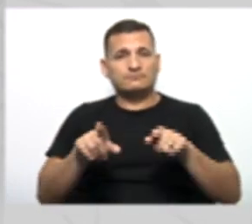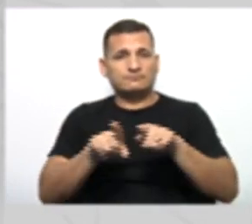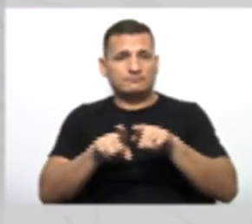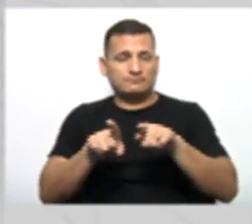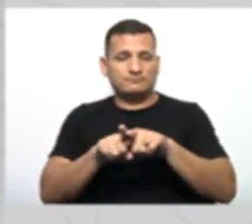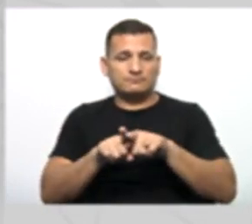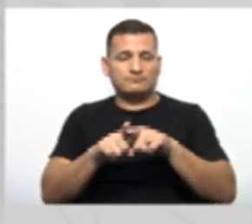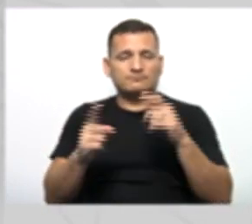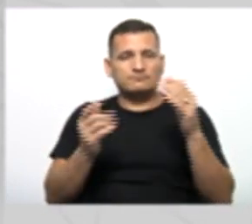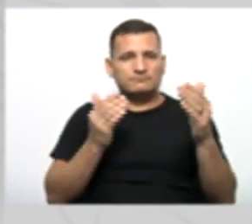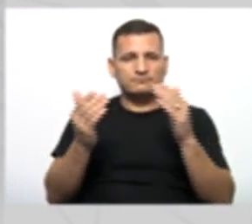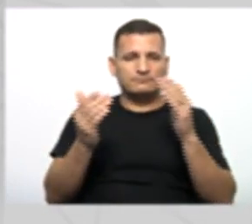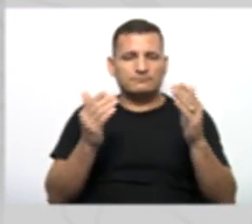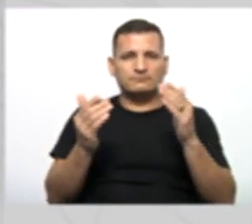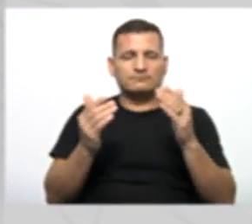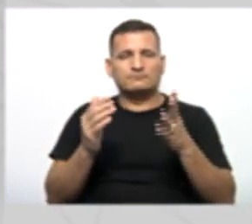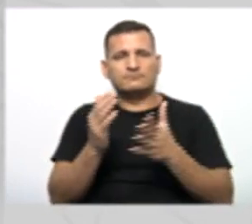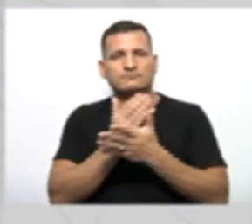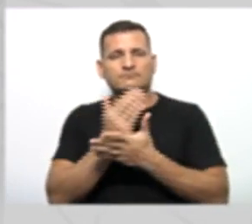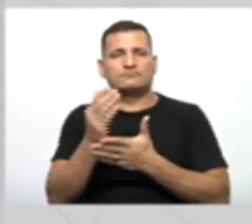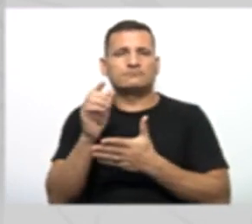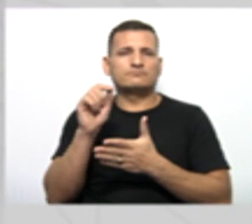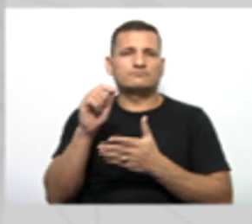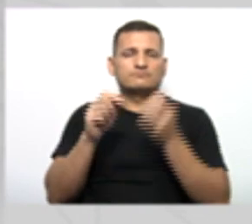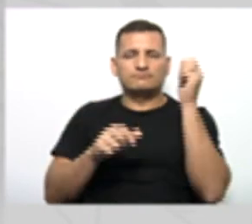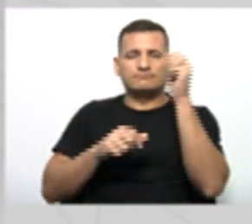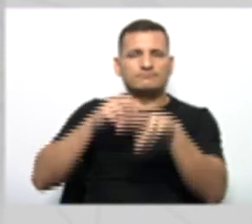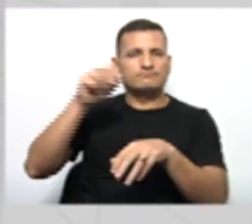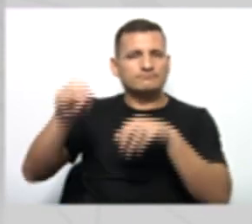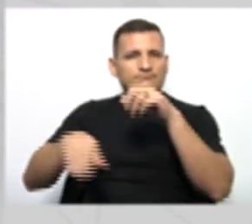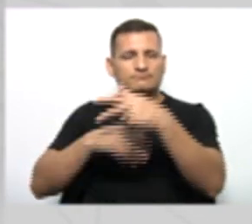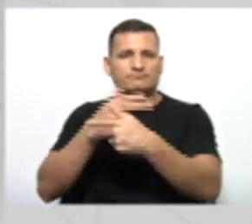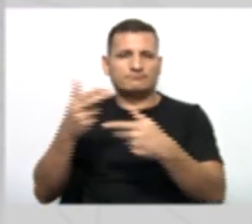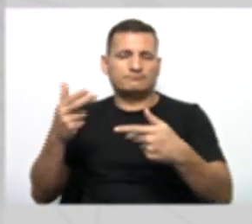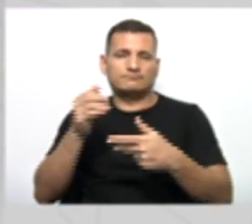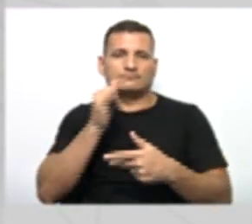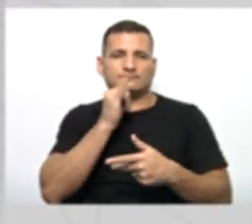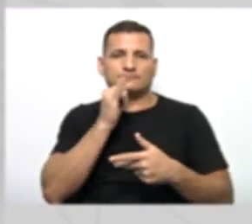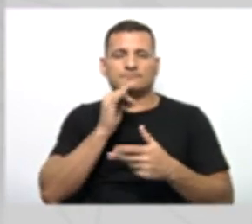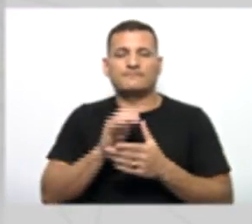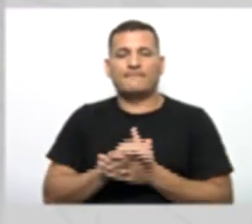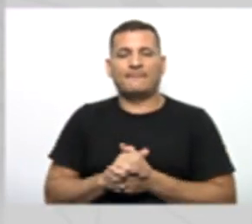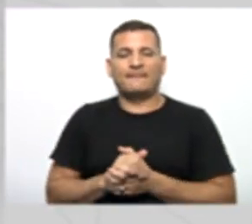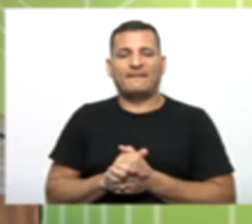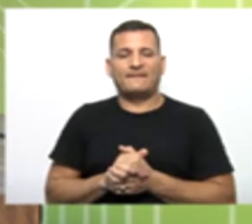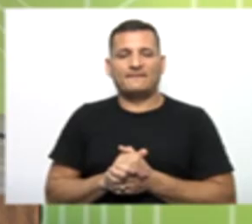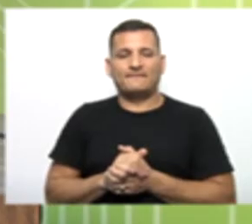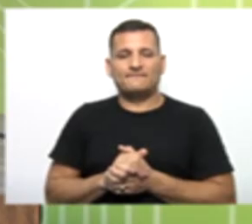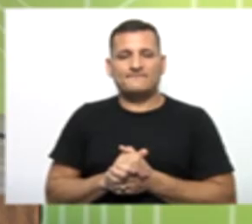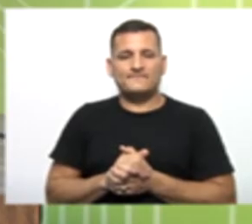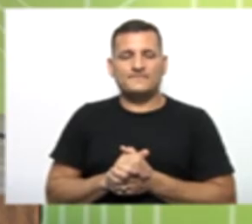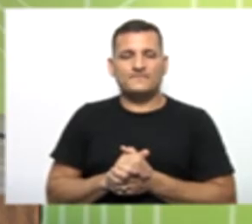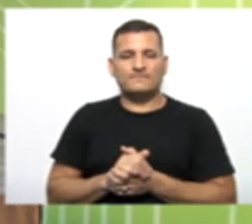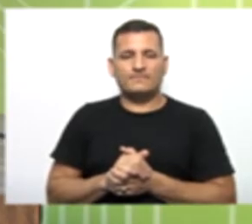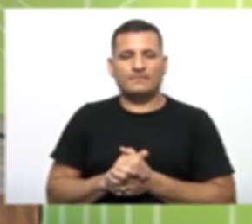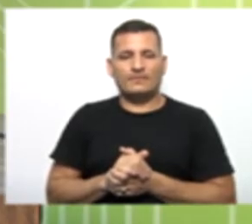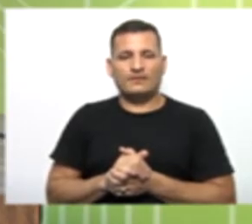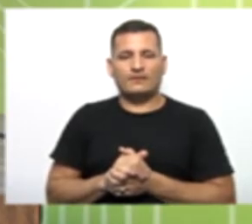precisaremos analisar alguns dejetos que podem ser lançados. Por exemplo, o uso de